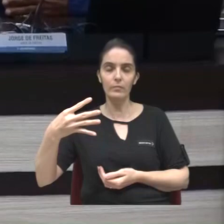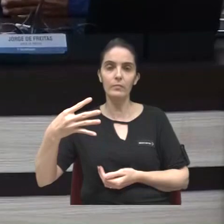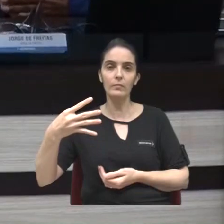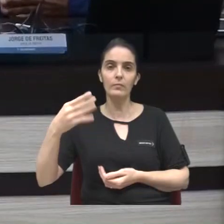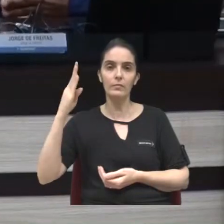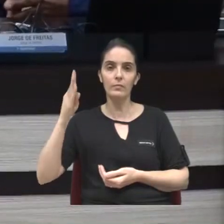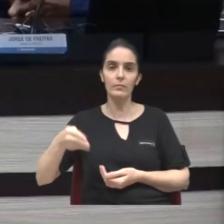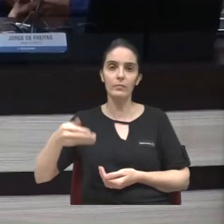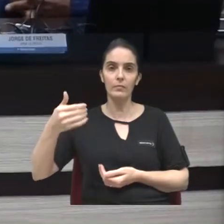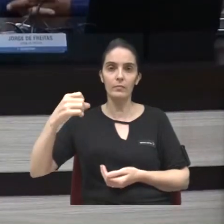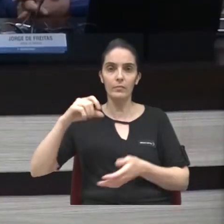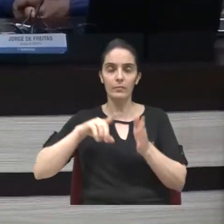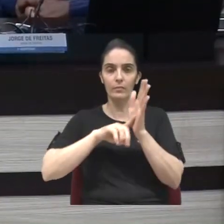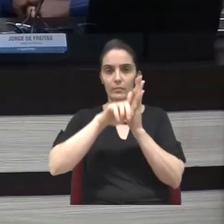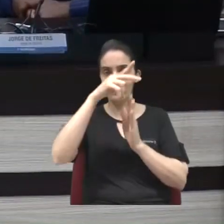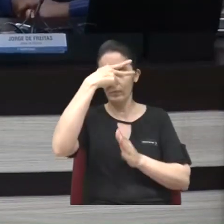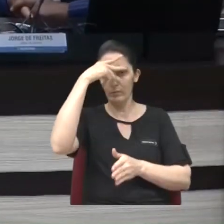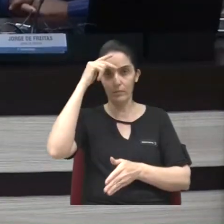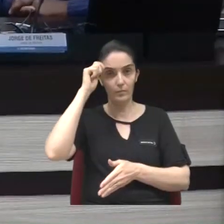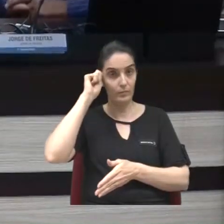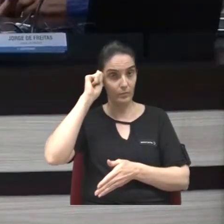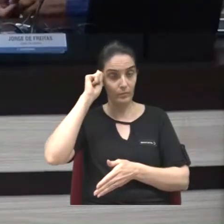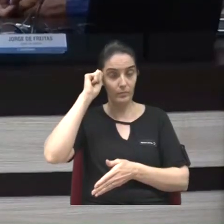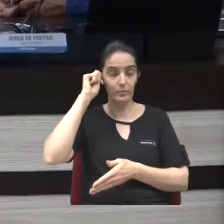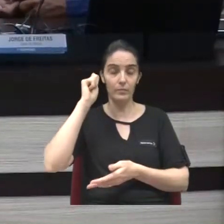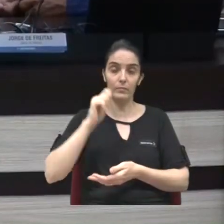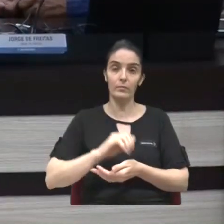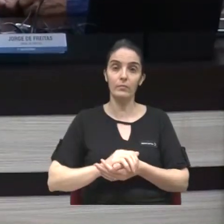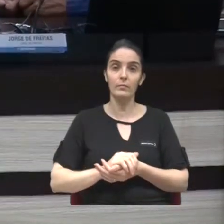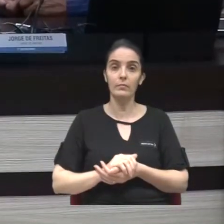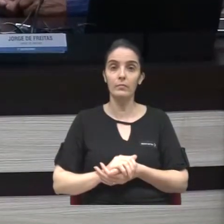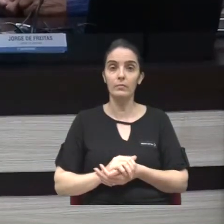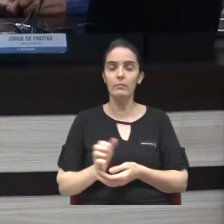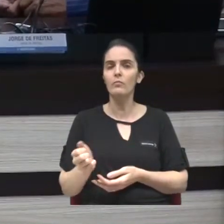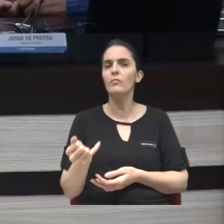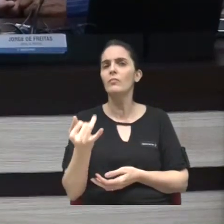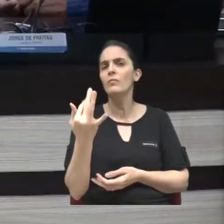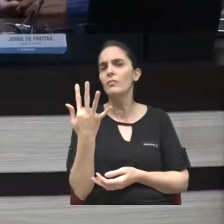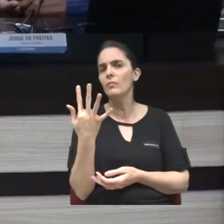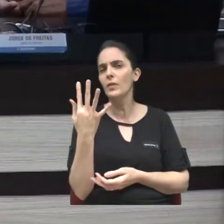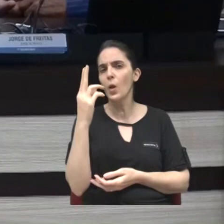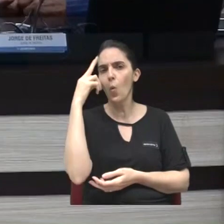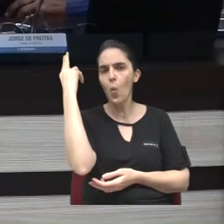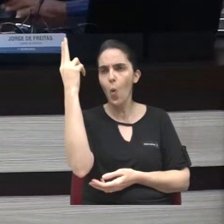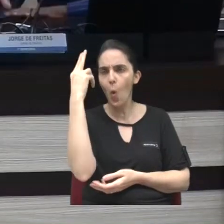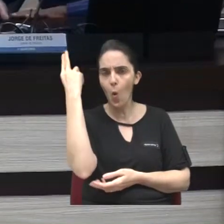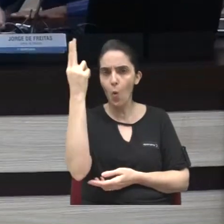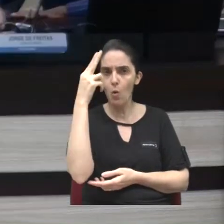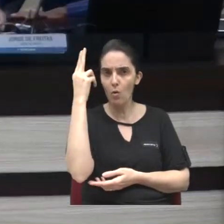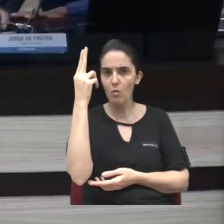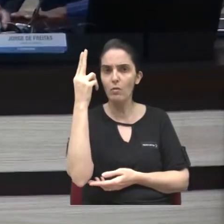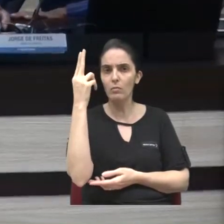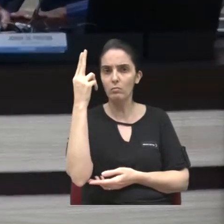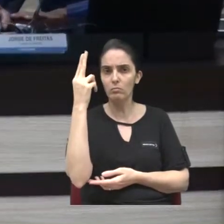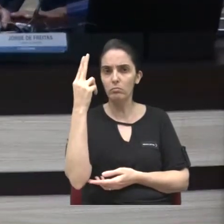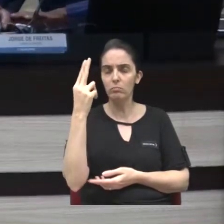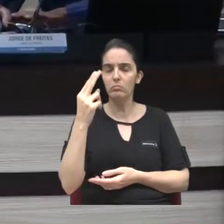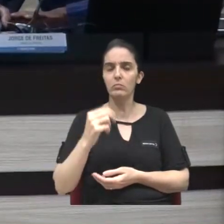444/2019 requer informações ao Poder Executivo sobre a quantidade de ambulâncias em funcionamento no